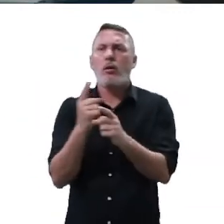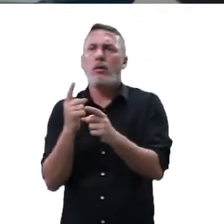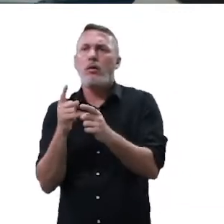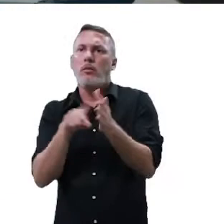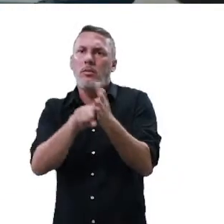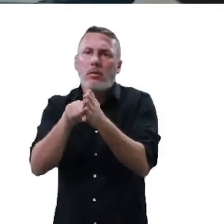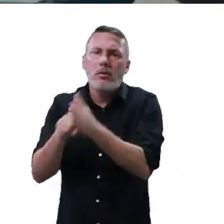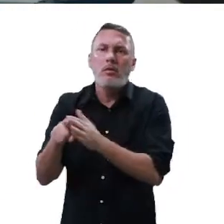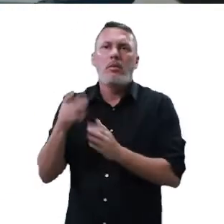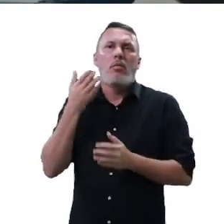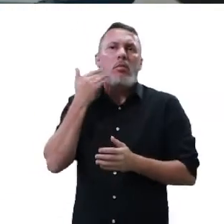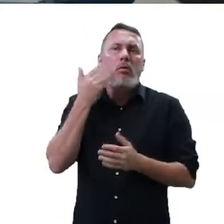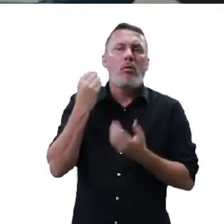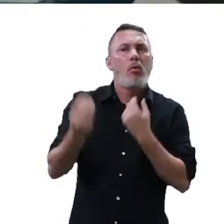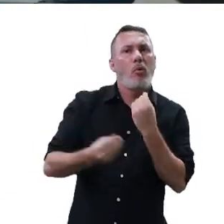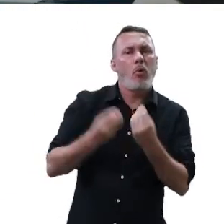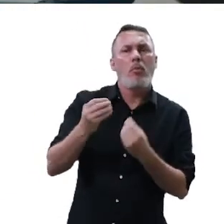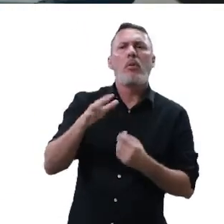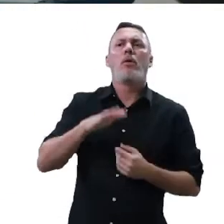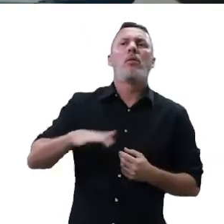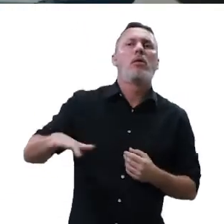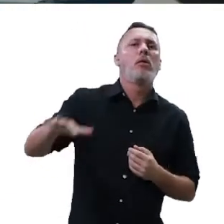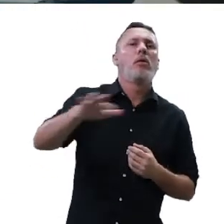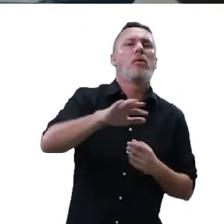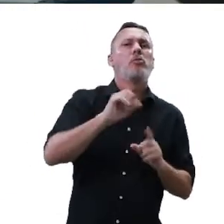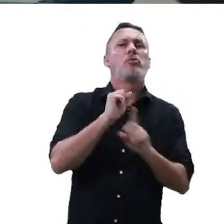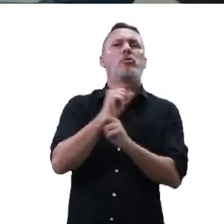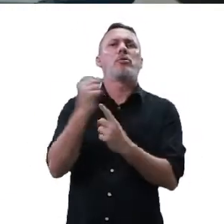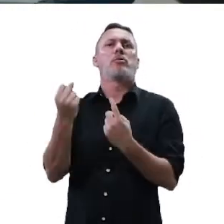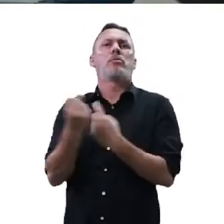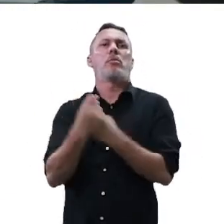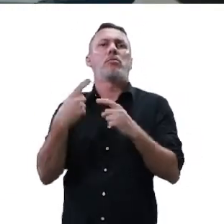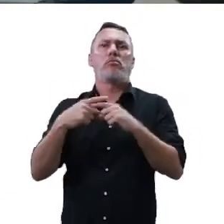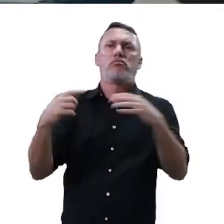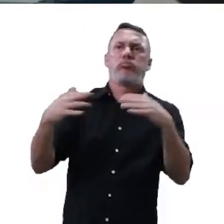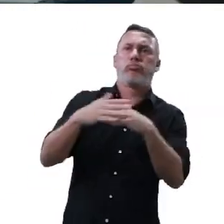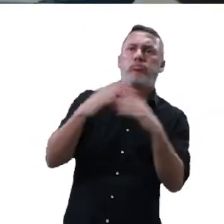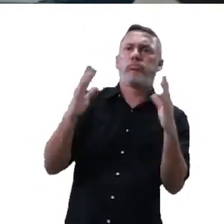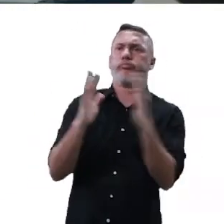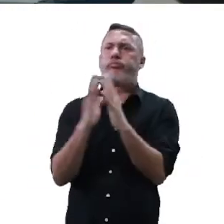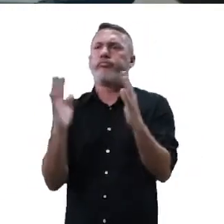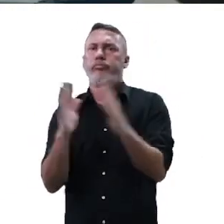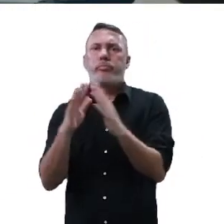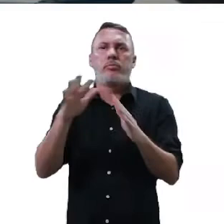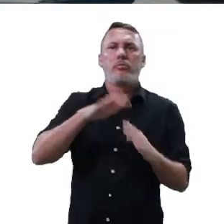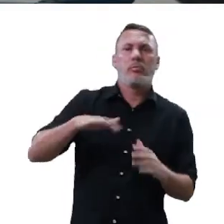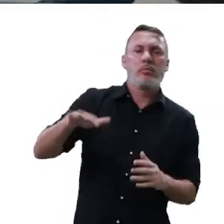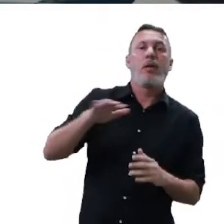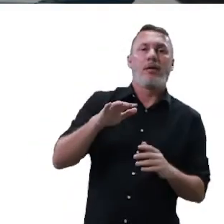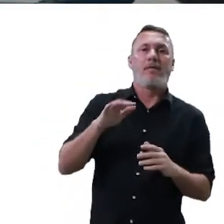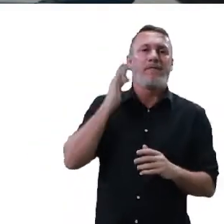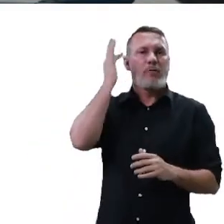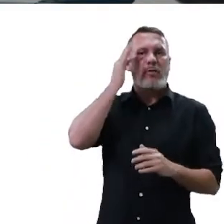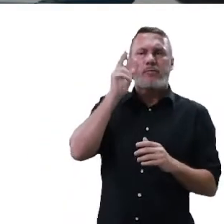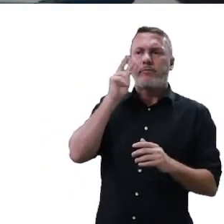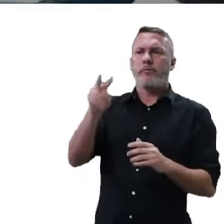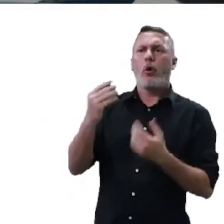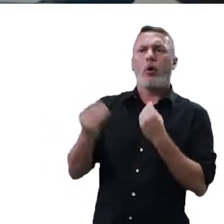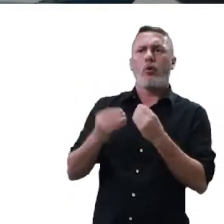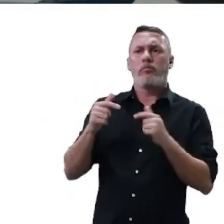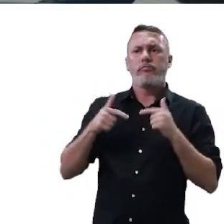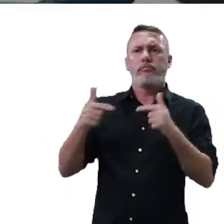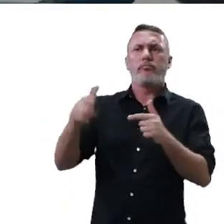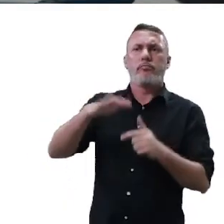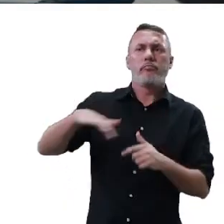pessoas, né? Então, com a intensificação da vida pública, as atenções dos filósofos passaram a se relacionar com a vida pública e a